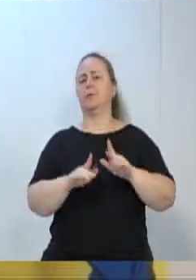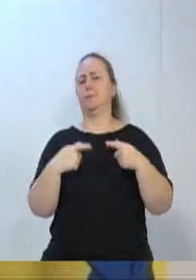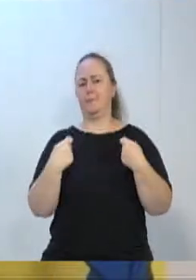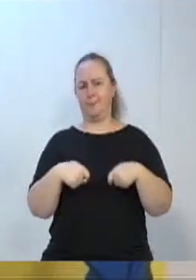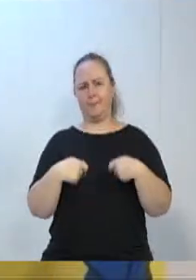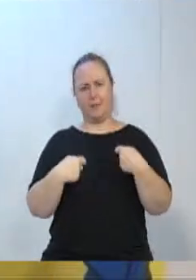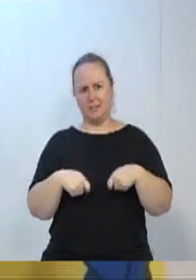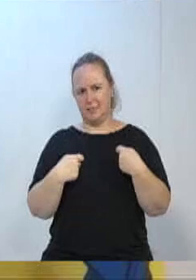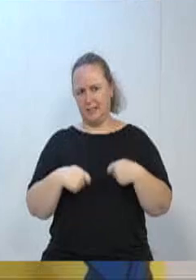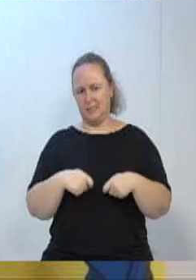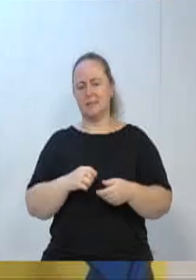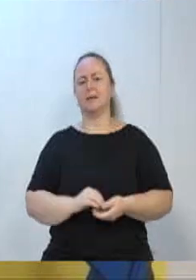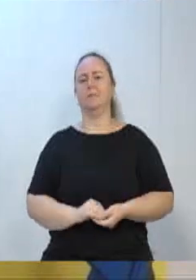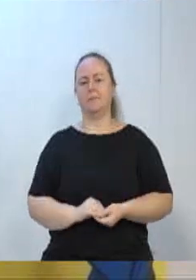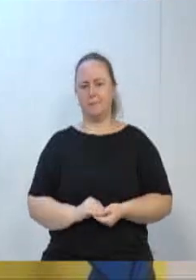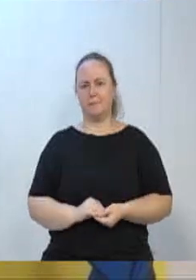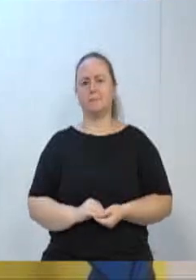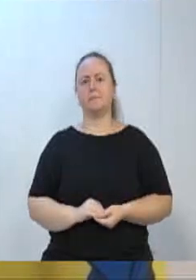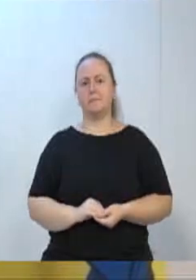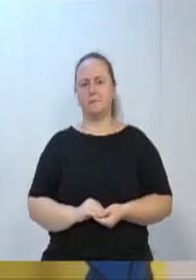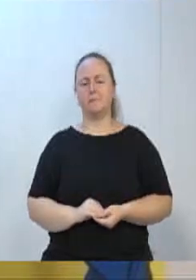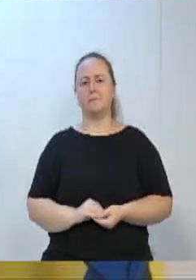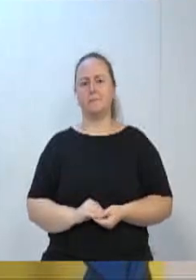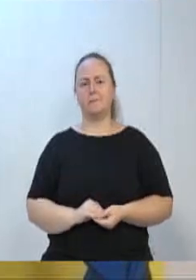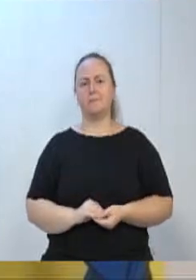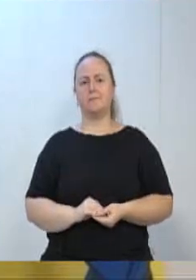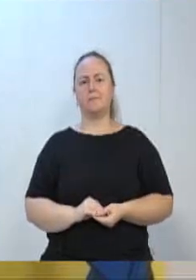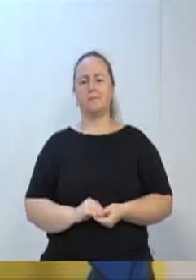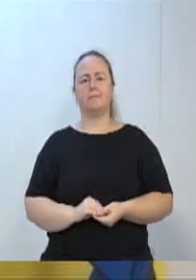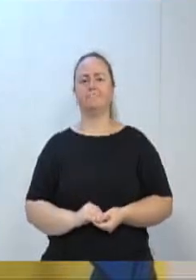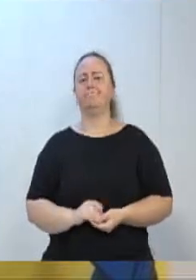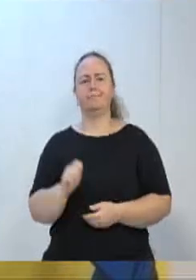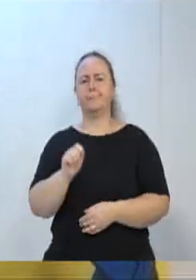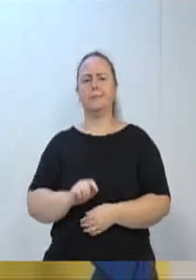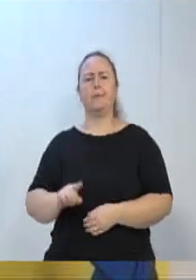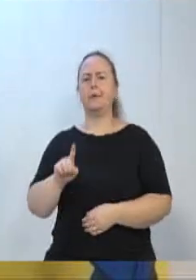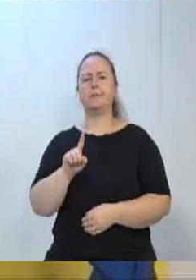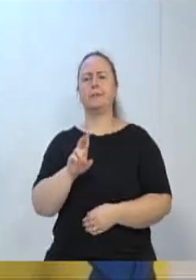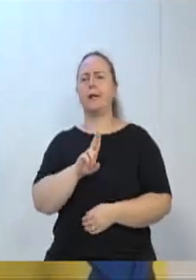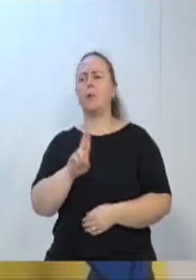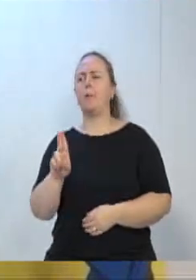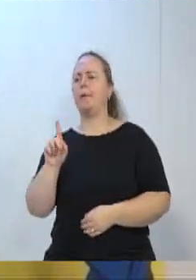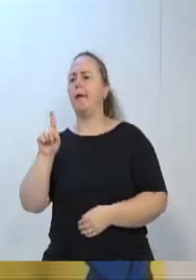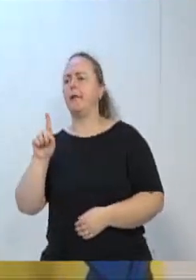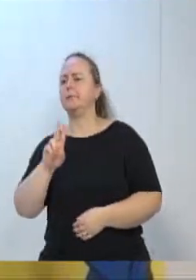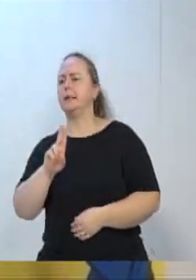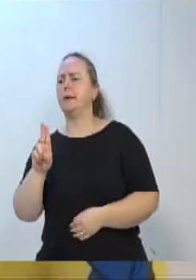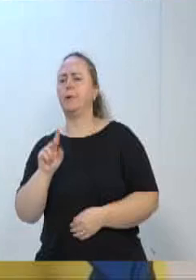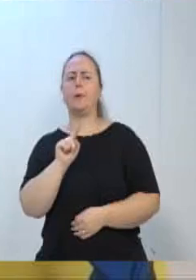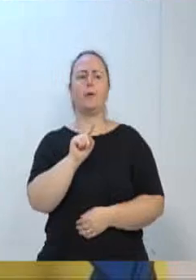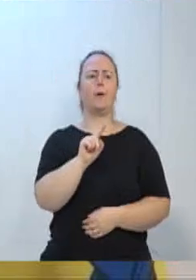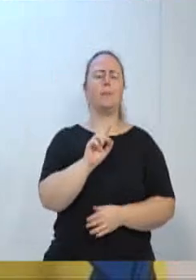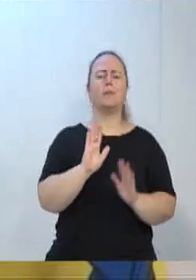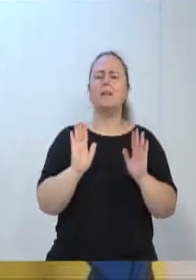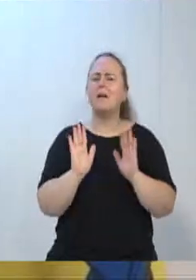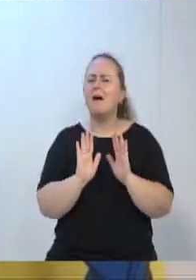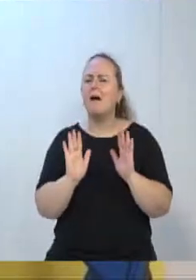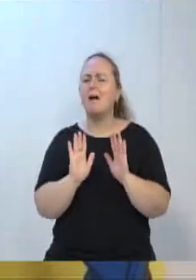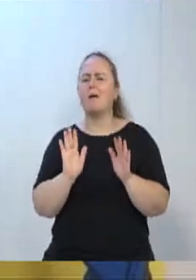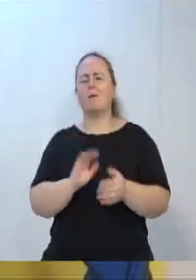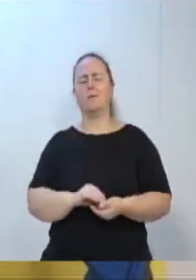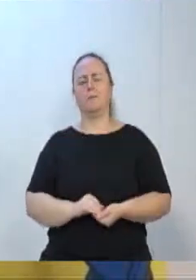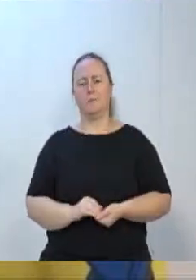seja promovido ninguém, mas que quando falem, não precisa ser o nome do A ou B, que falem da Câmara de Vereadores da cidade de Blumenau.